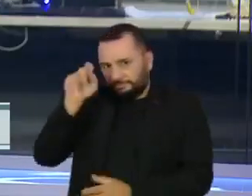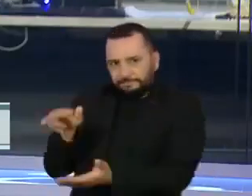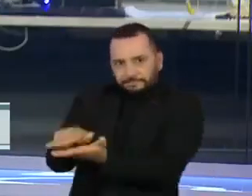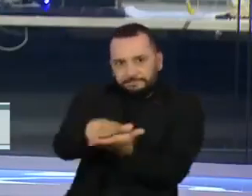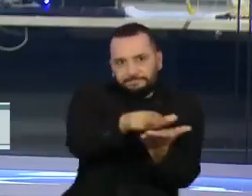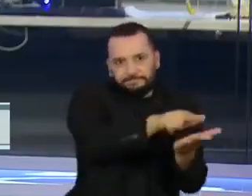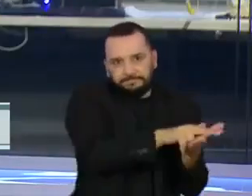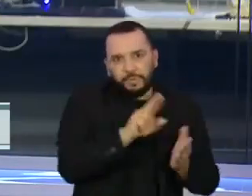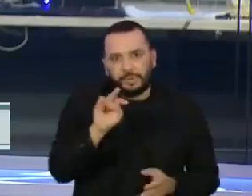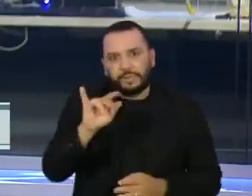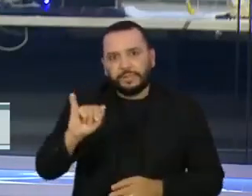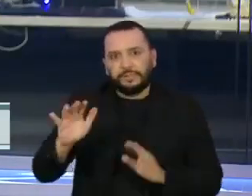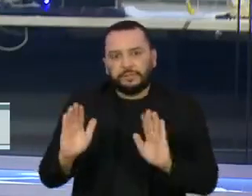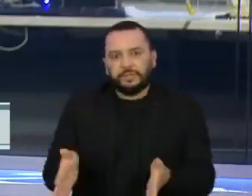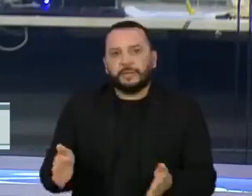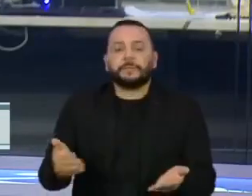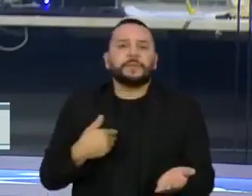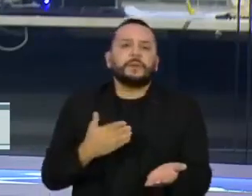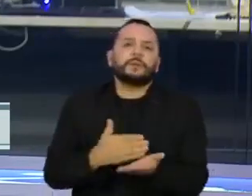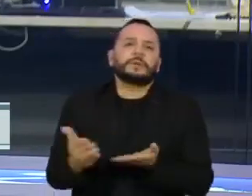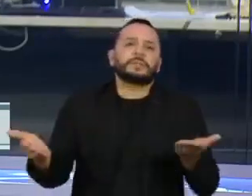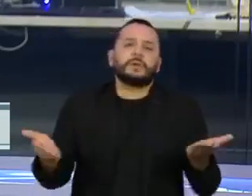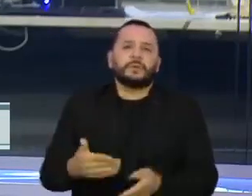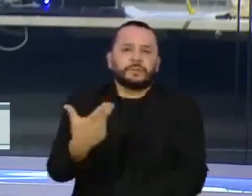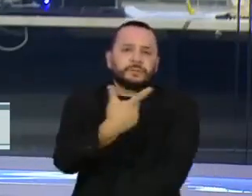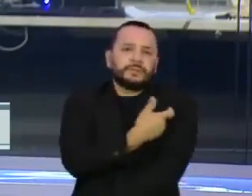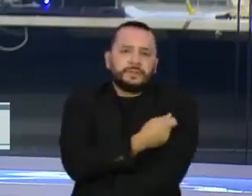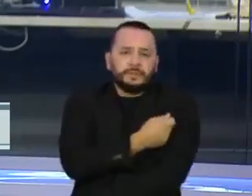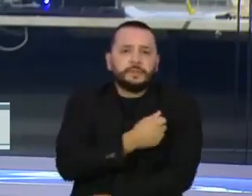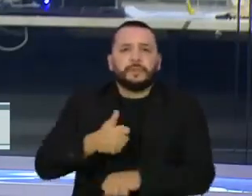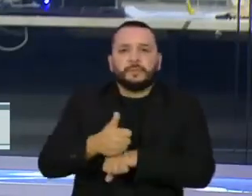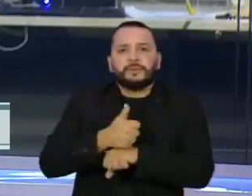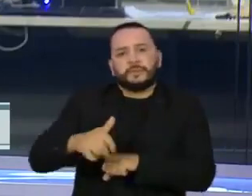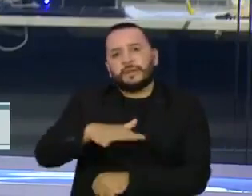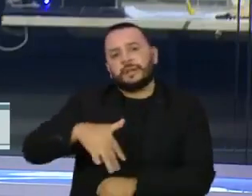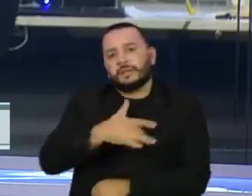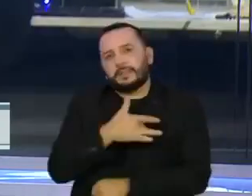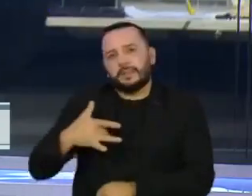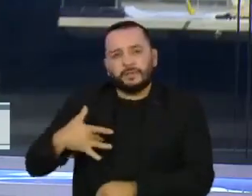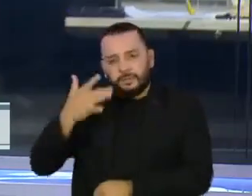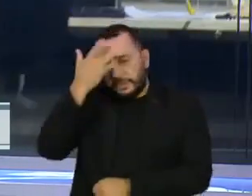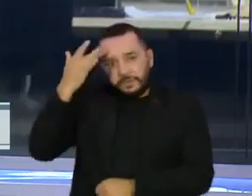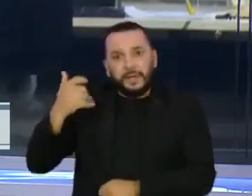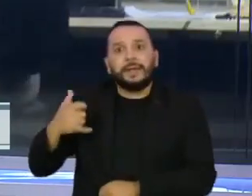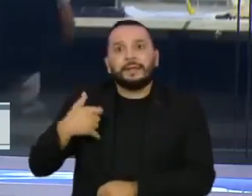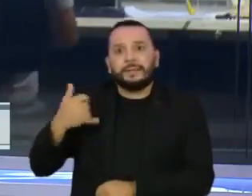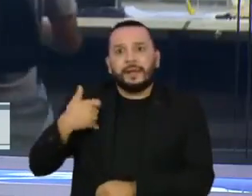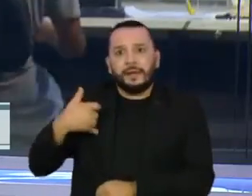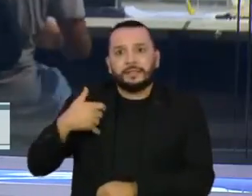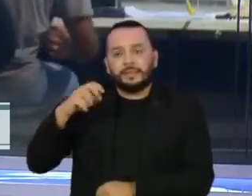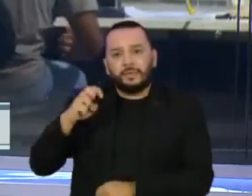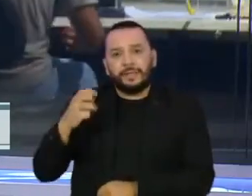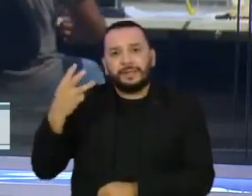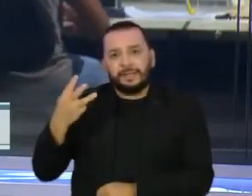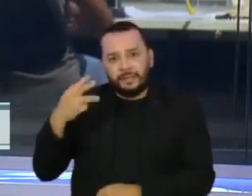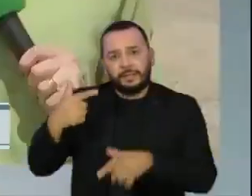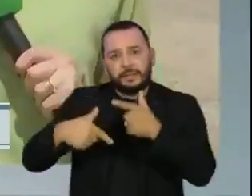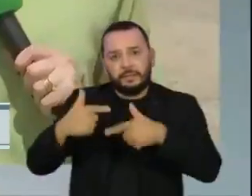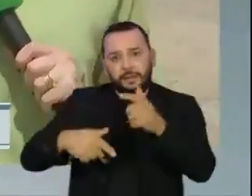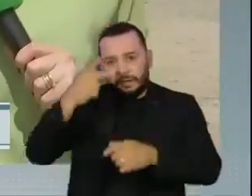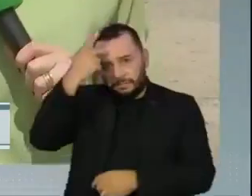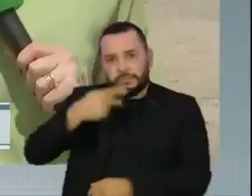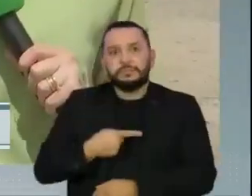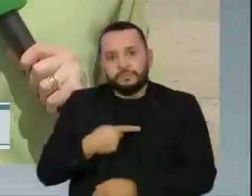E começa hoje a vacinação de profissionais de saúde autônomos acima de 53 anos na capital paulista. A repórter